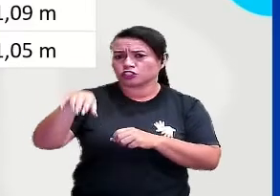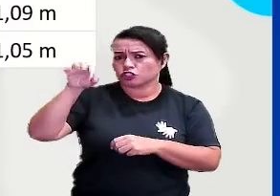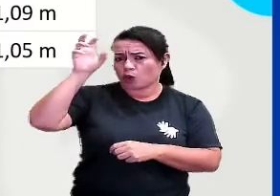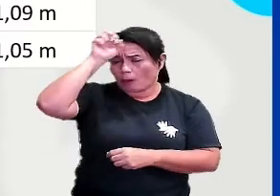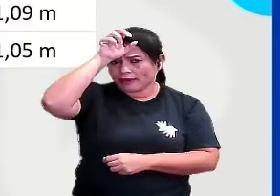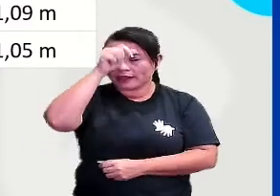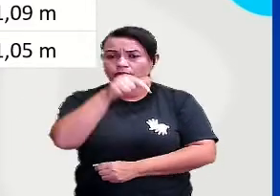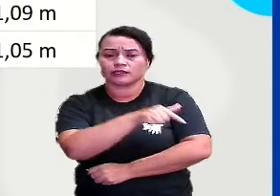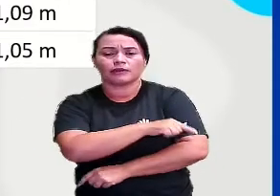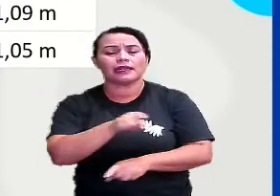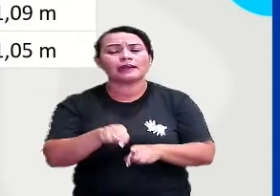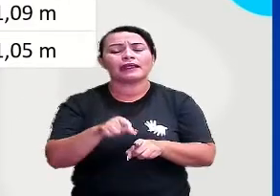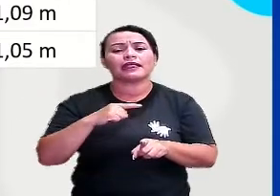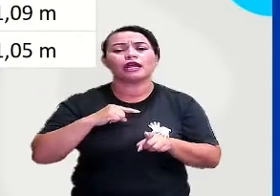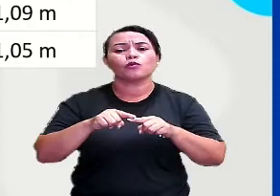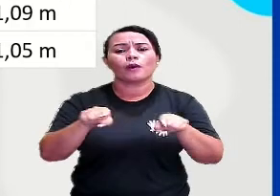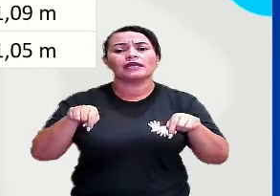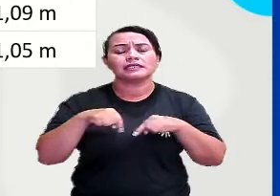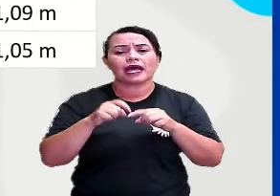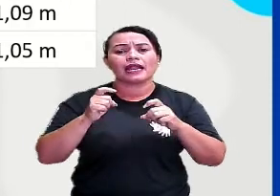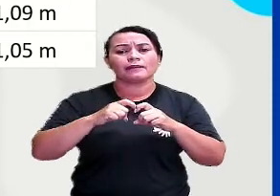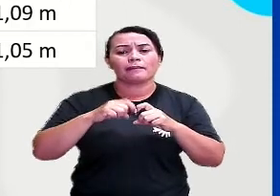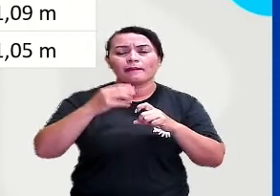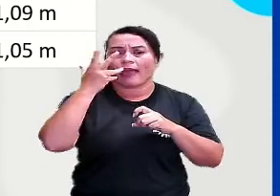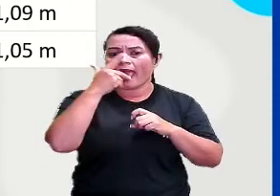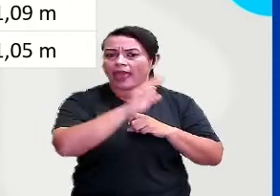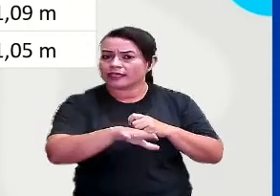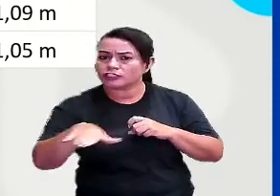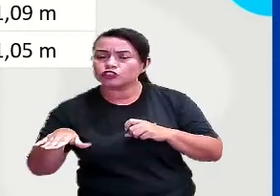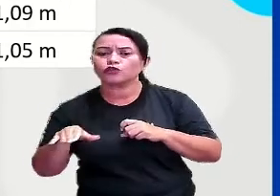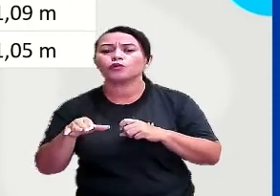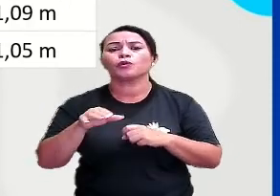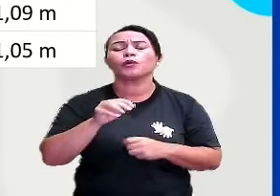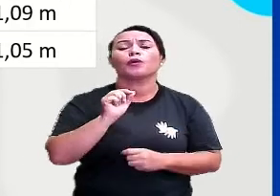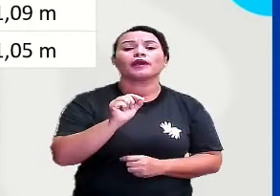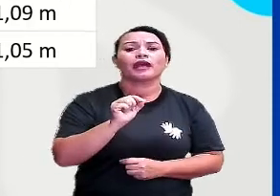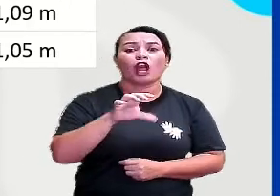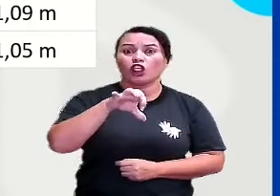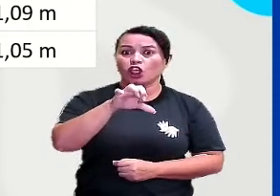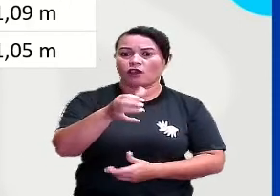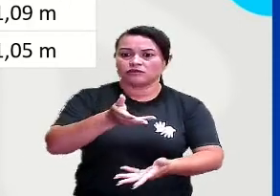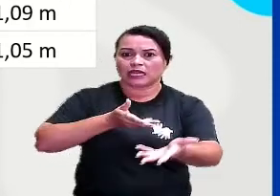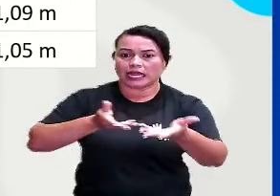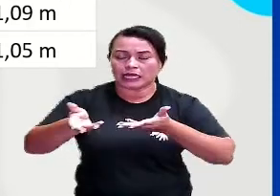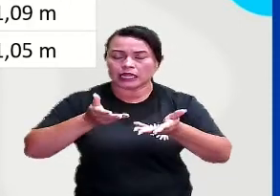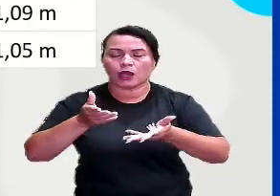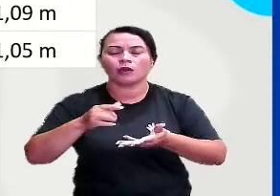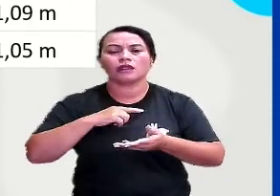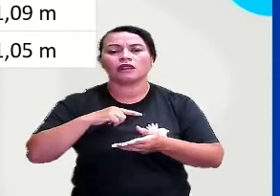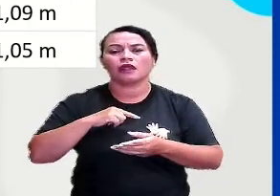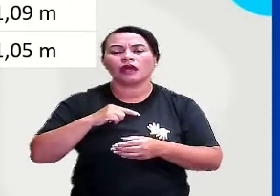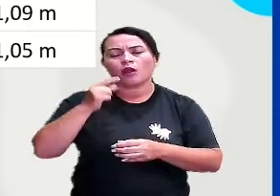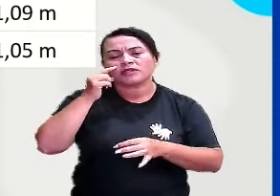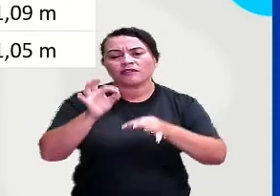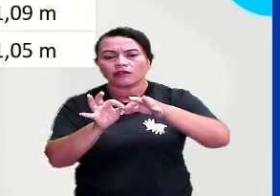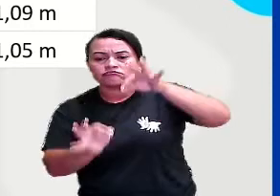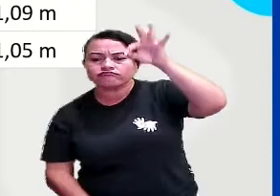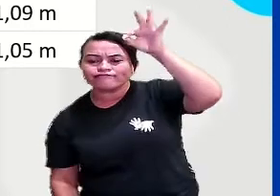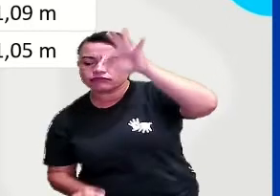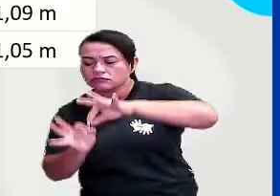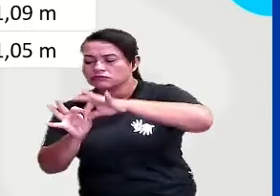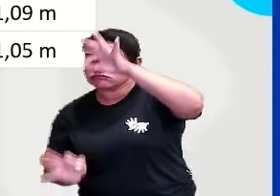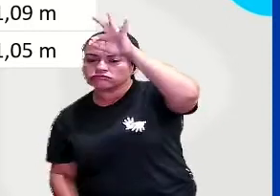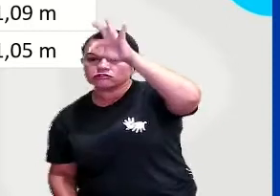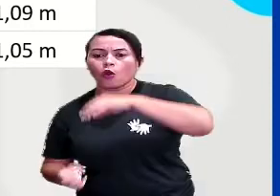um consultório de pediatria, um médico atendeu 9 crianças em um dia. Ele mediu e anotou as alturas